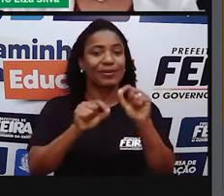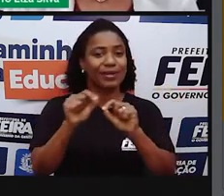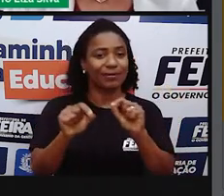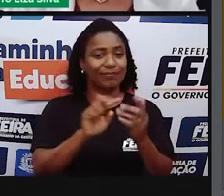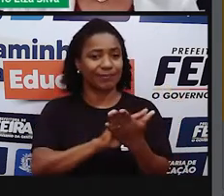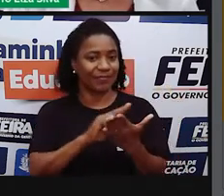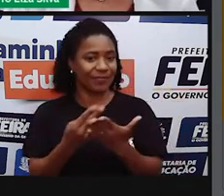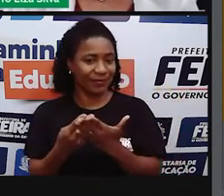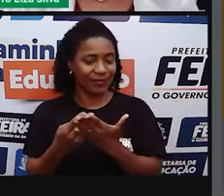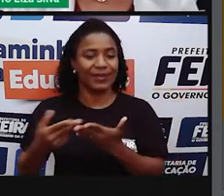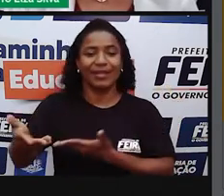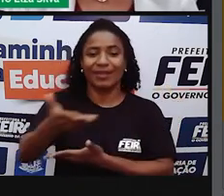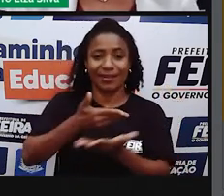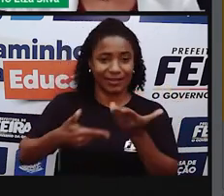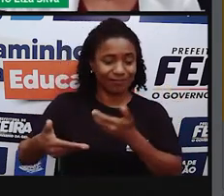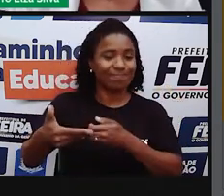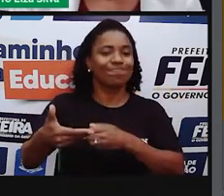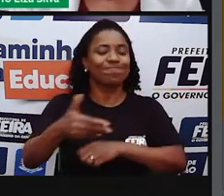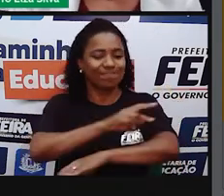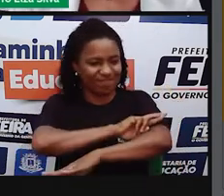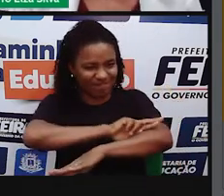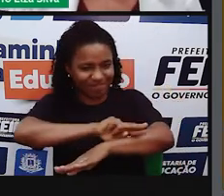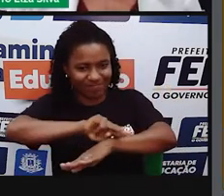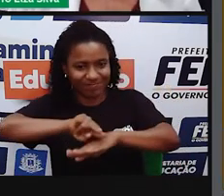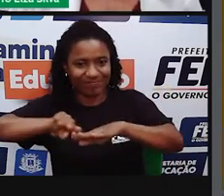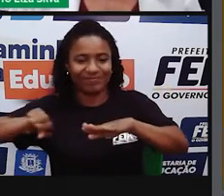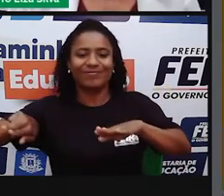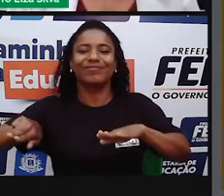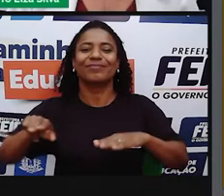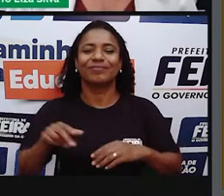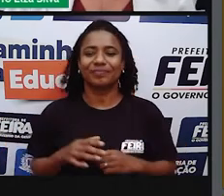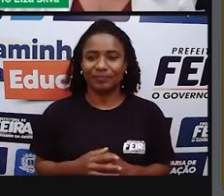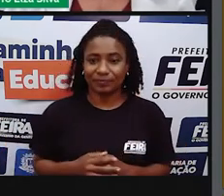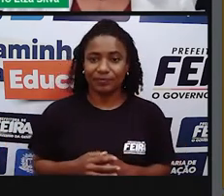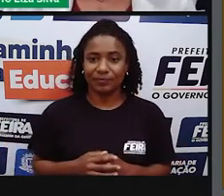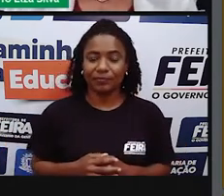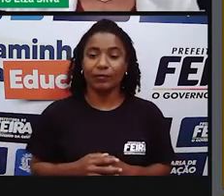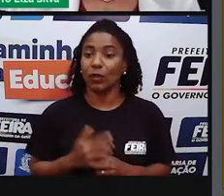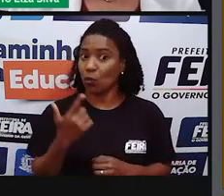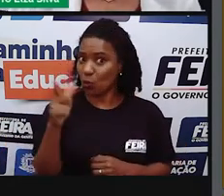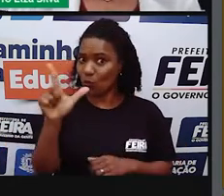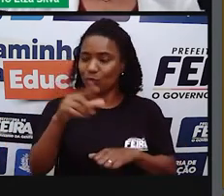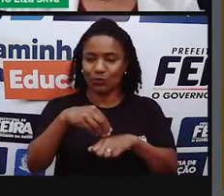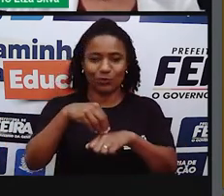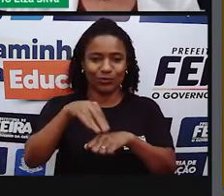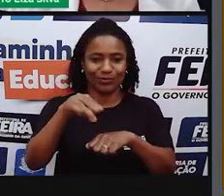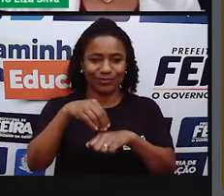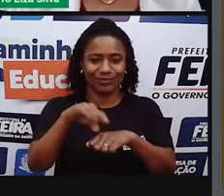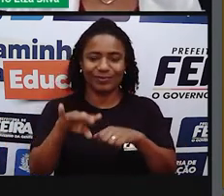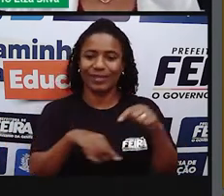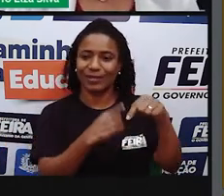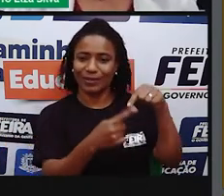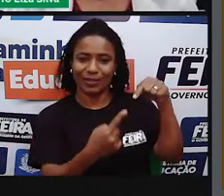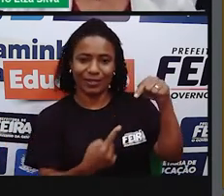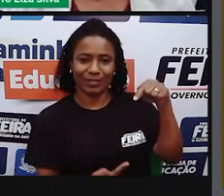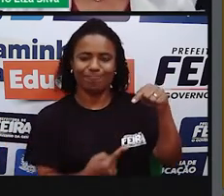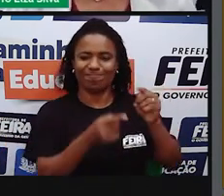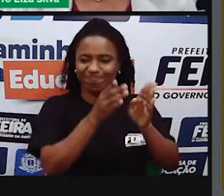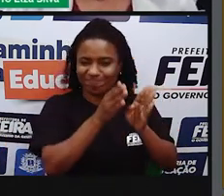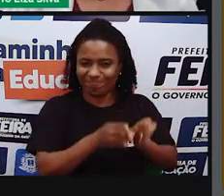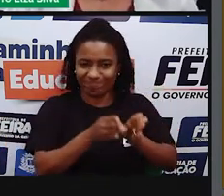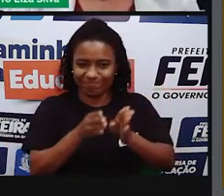relações étnico-raciais. Segue também outra dica, para que você organize muito mais o seu